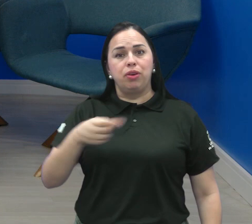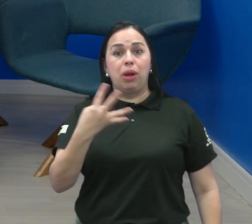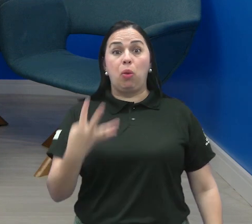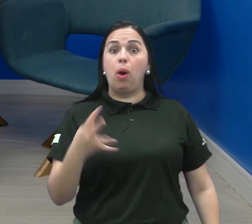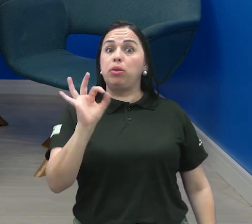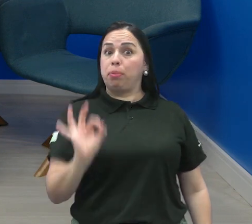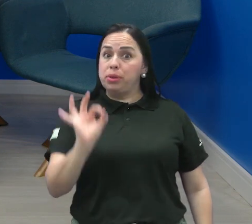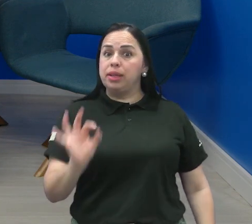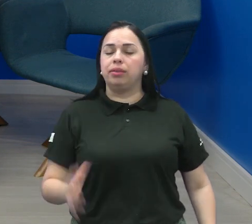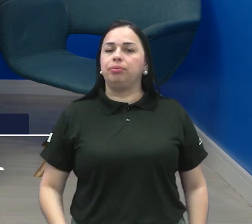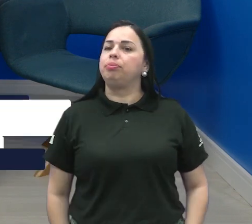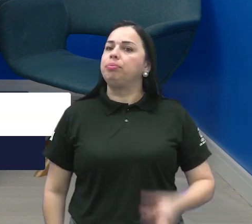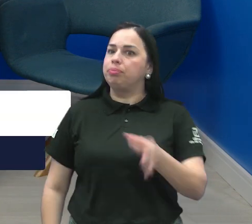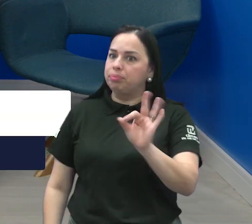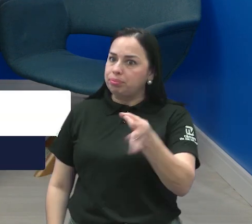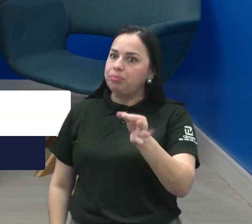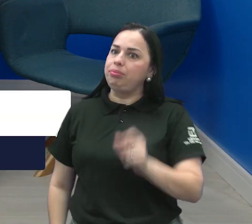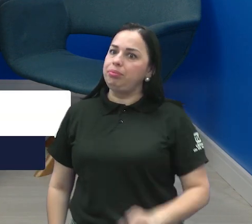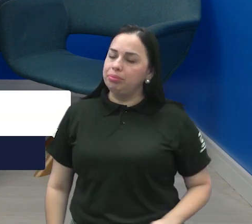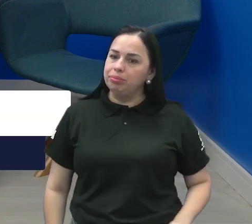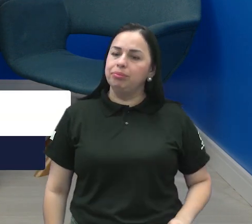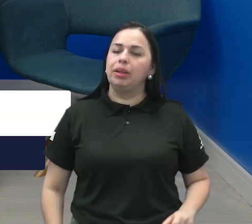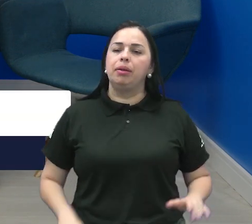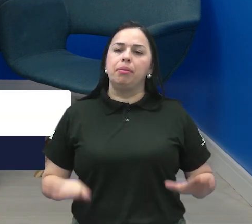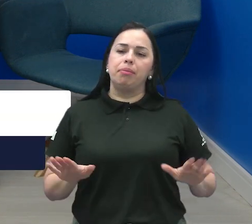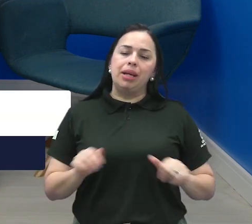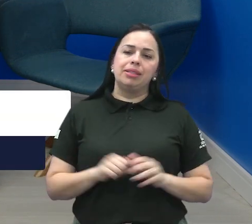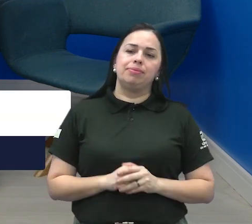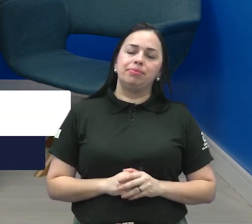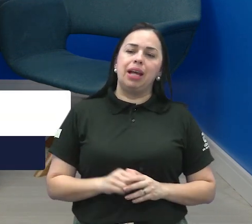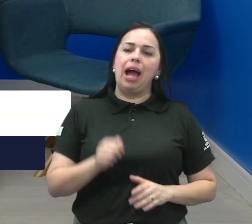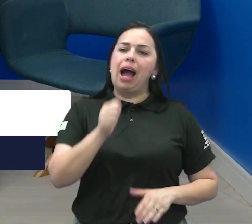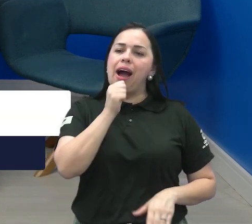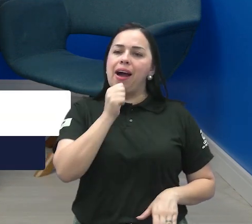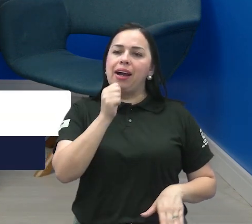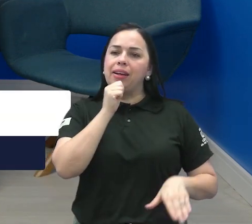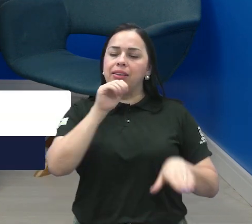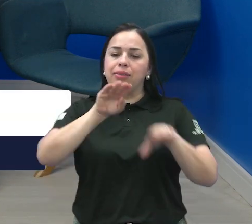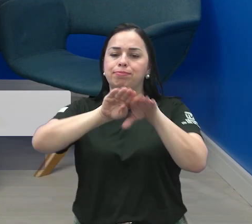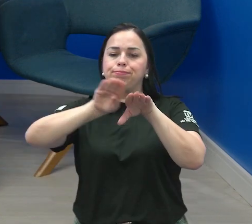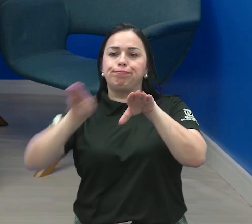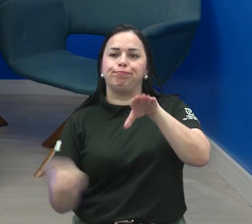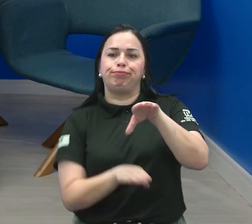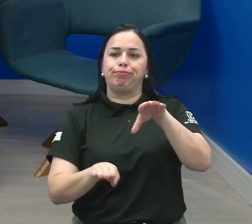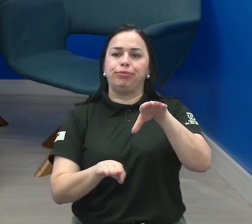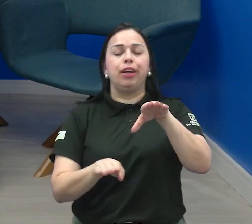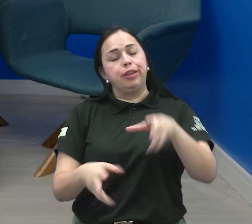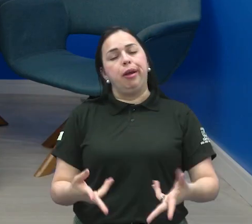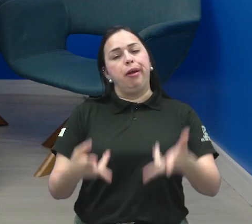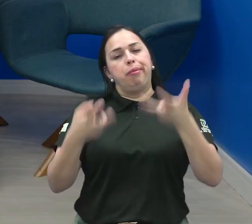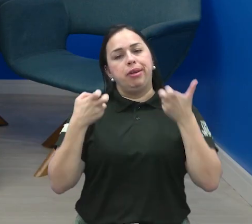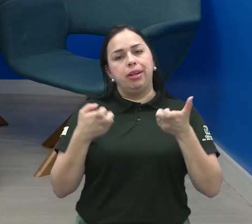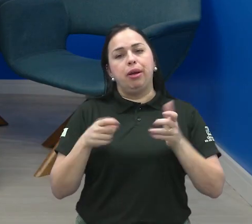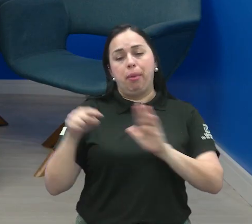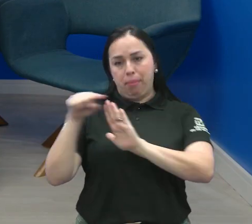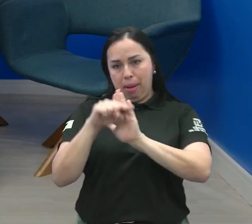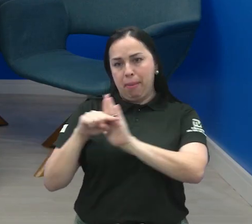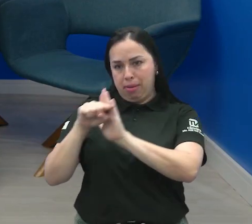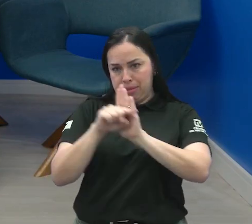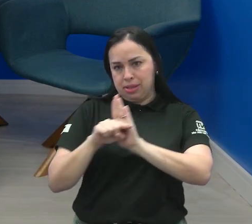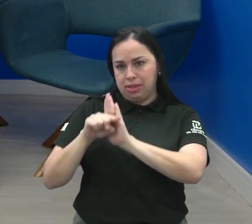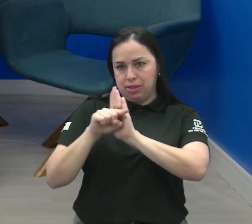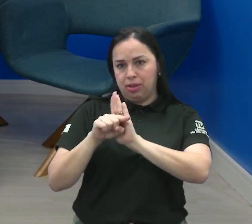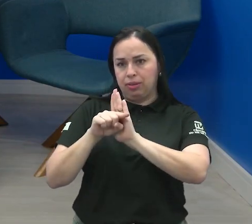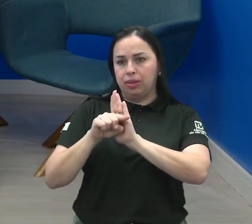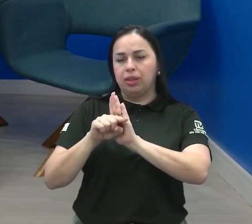55,4% da população. Érica. Isso mesmo, Paulo. Mesmo assim, a desigualdade racial ainda é evidente. Segundo uma